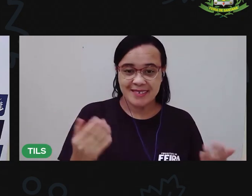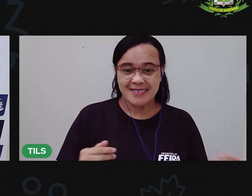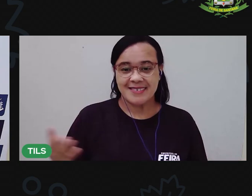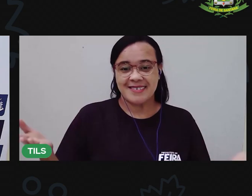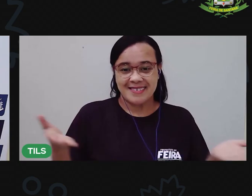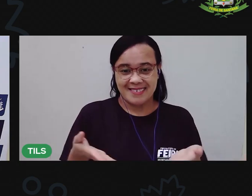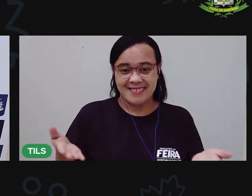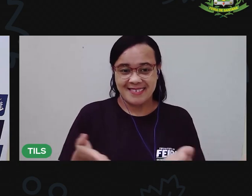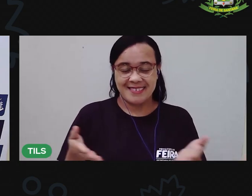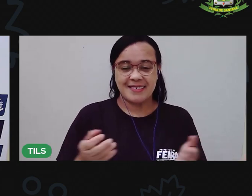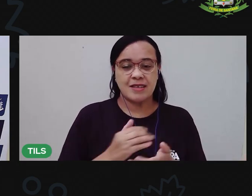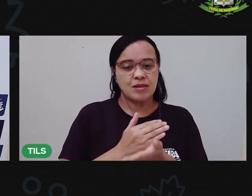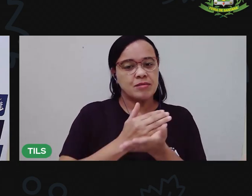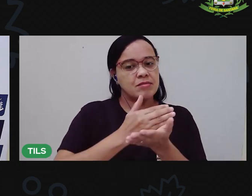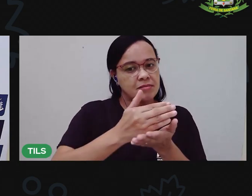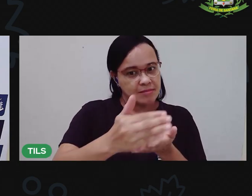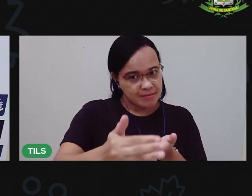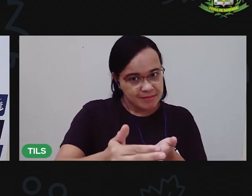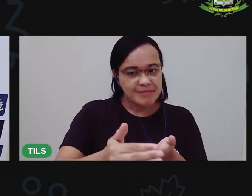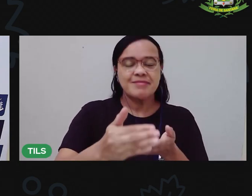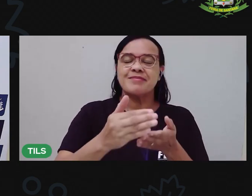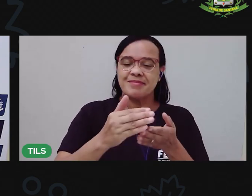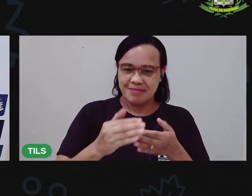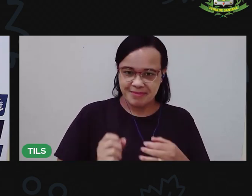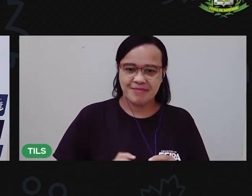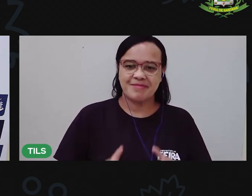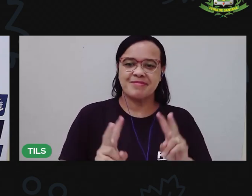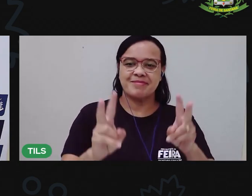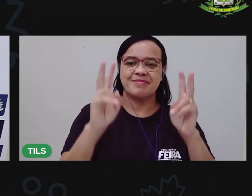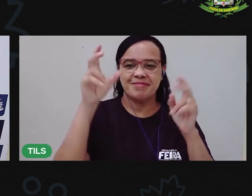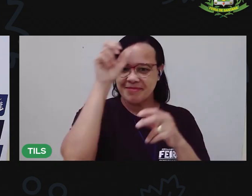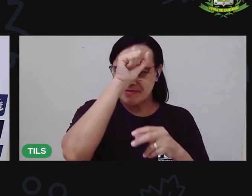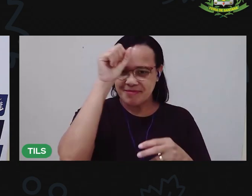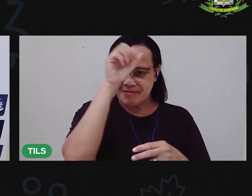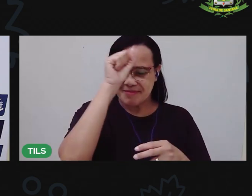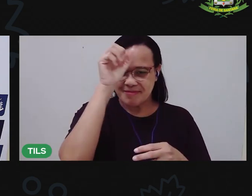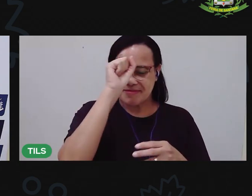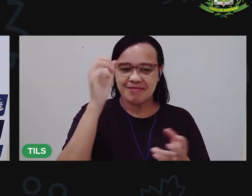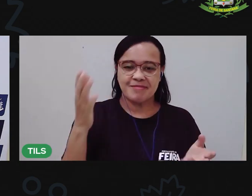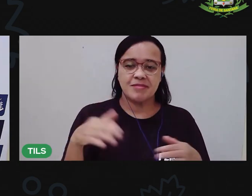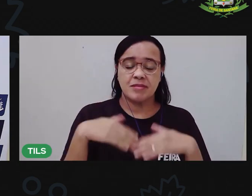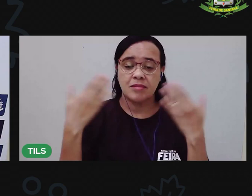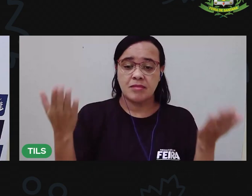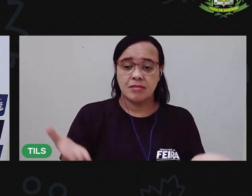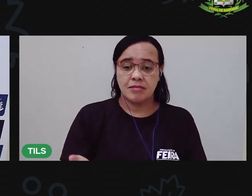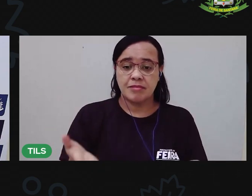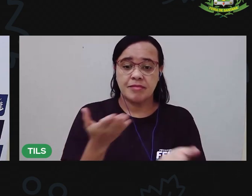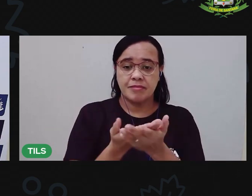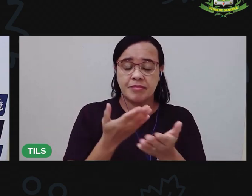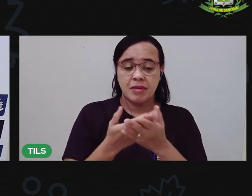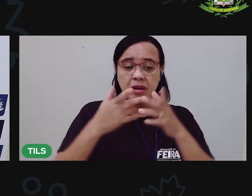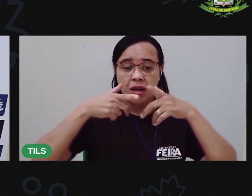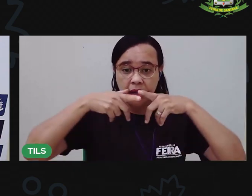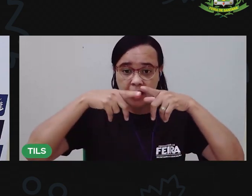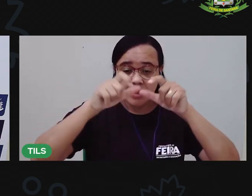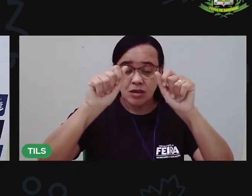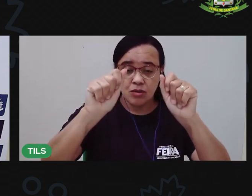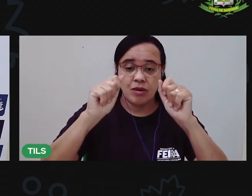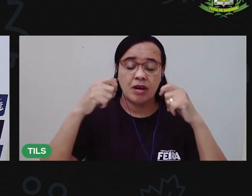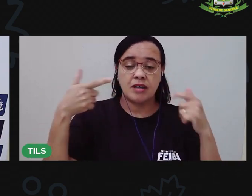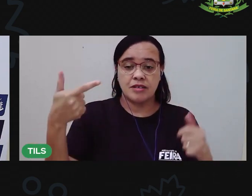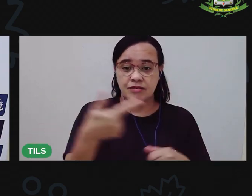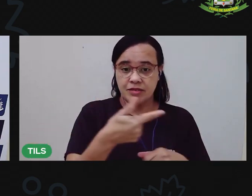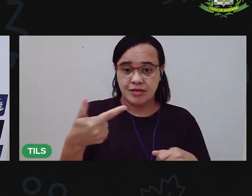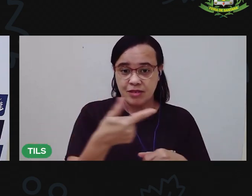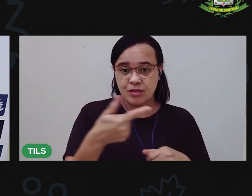agora a gente vai continuar o nosso momento de aprendizado e para essa linguagens aula 22